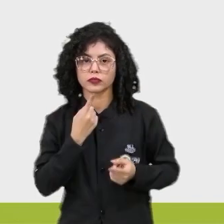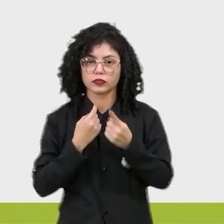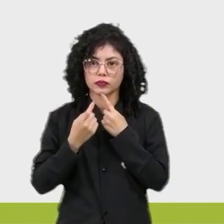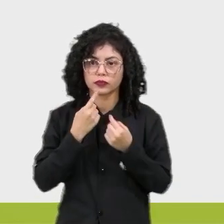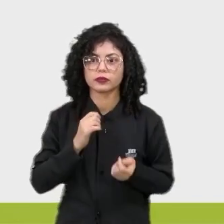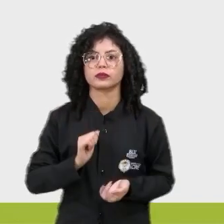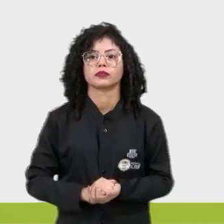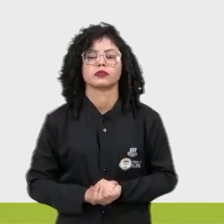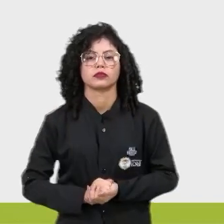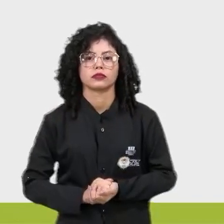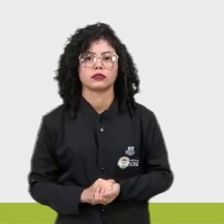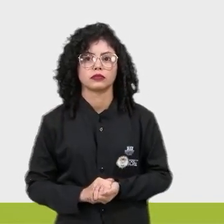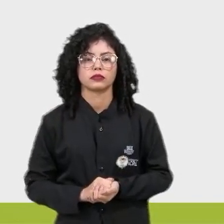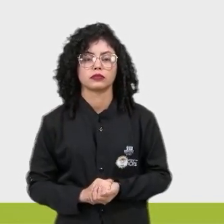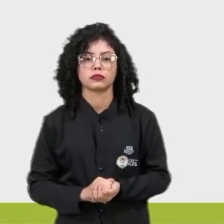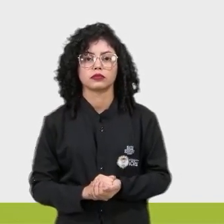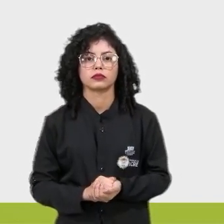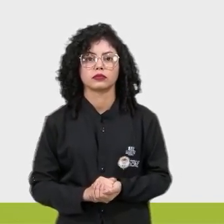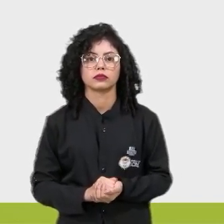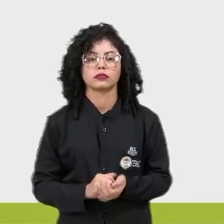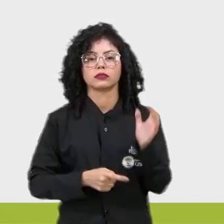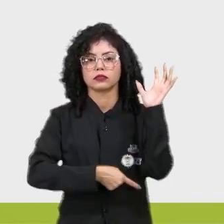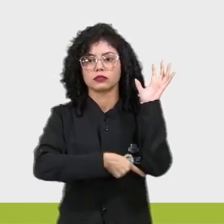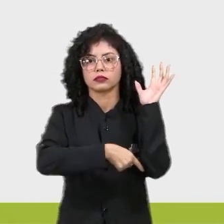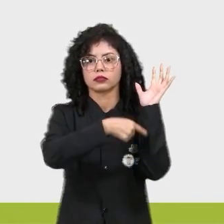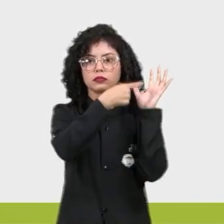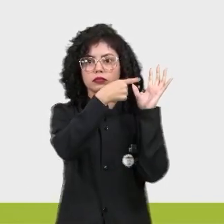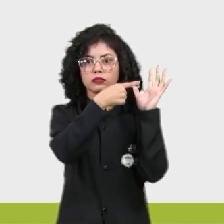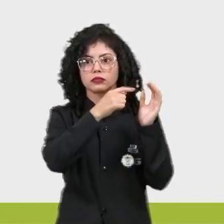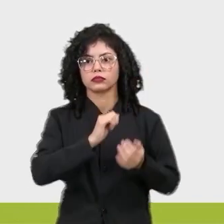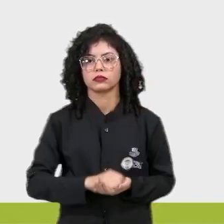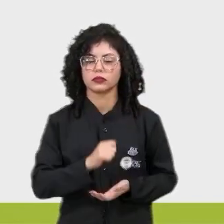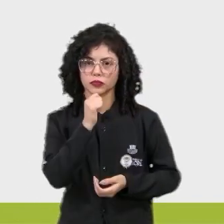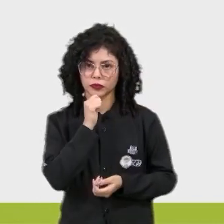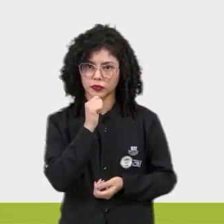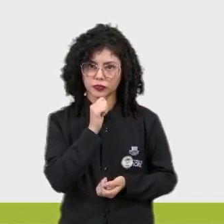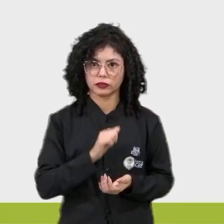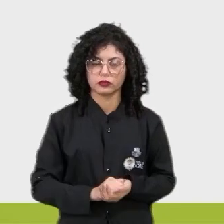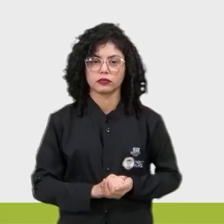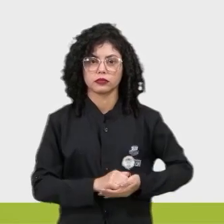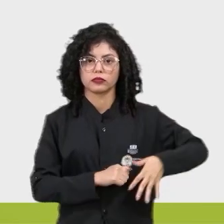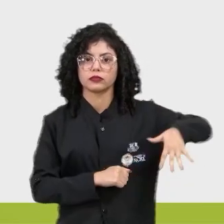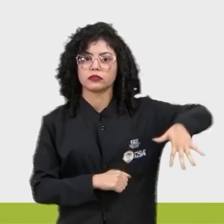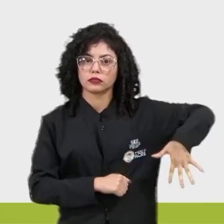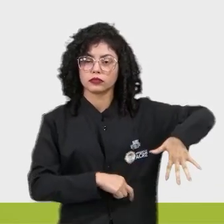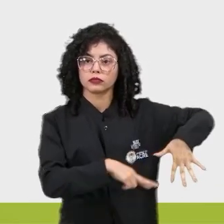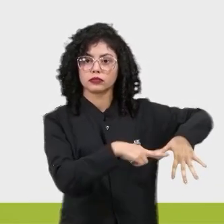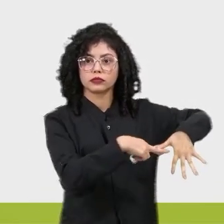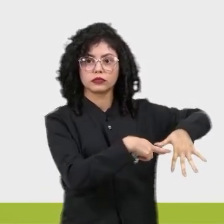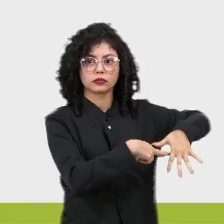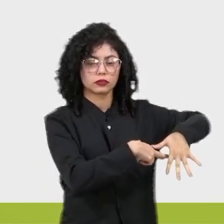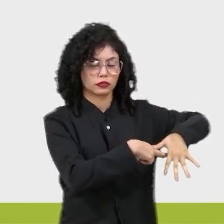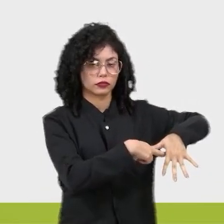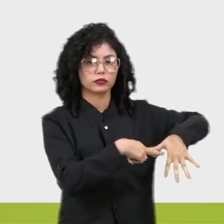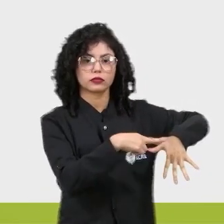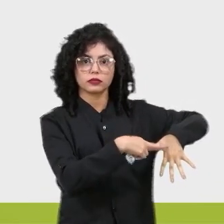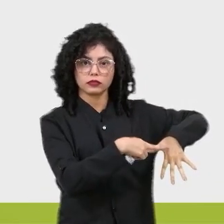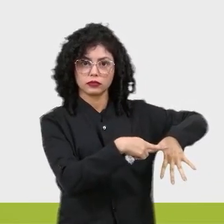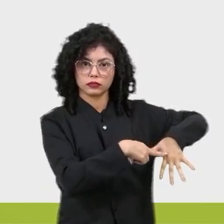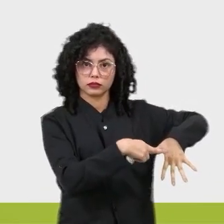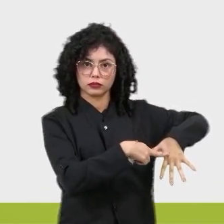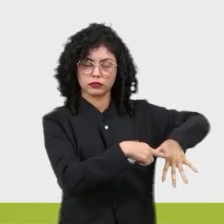E letra E são as veias. E letra F é o átrio direito. Legal. No átrio direito, a pressão,